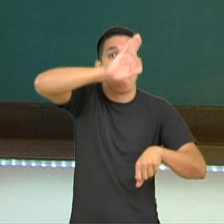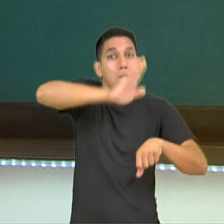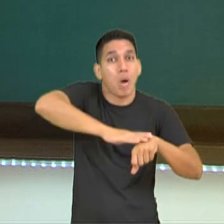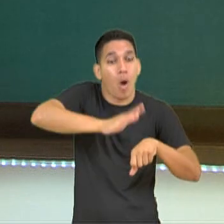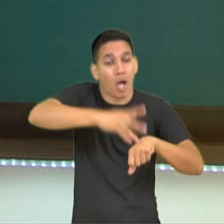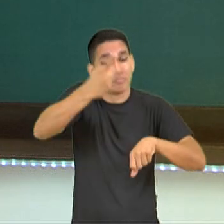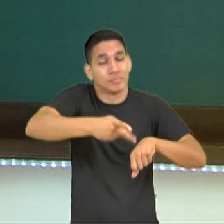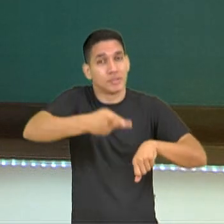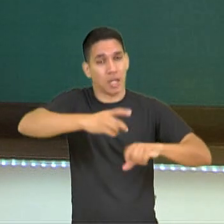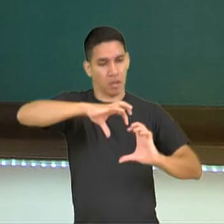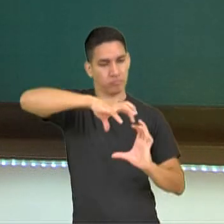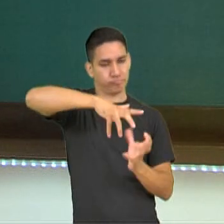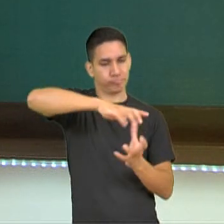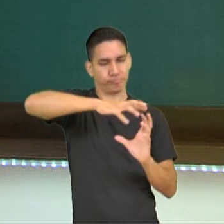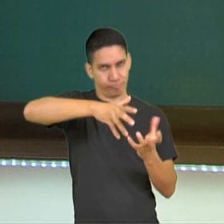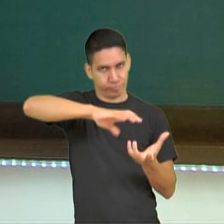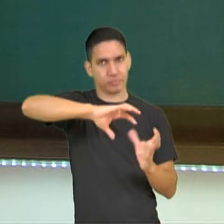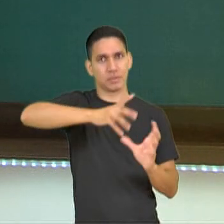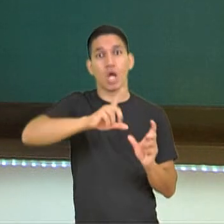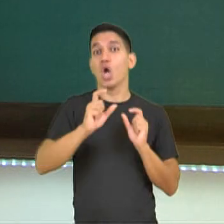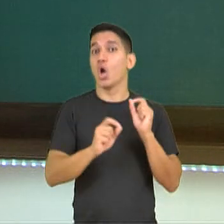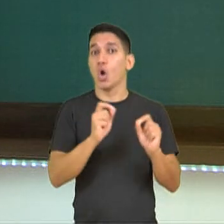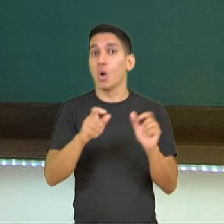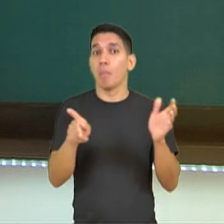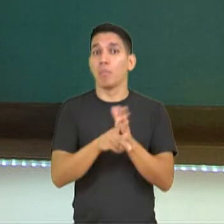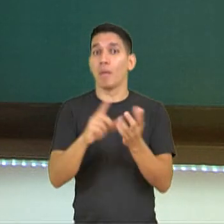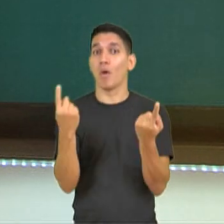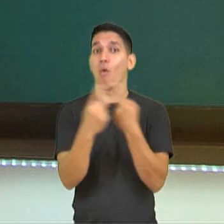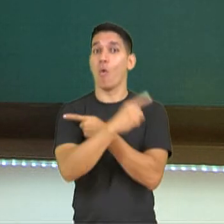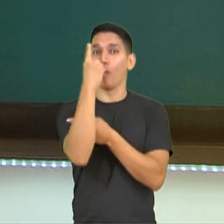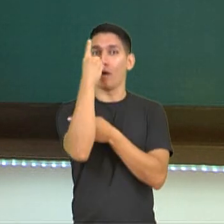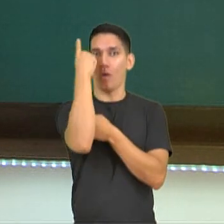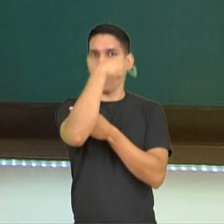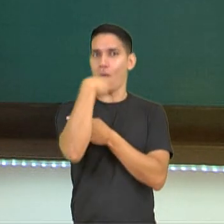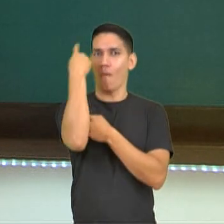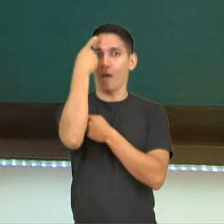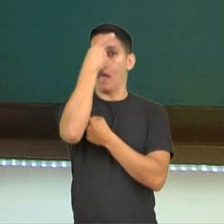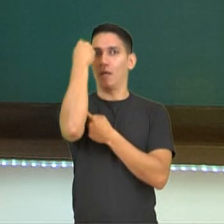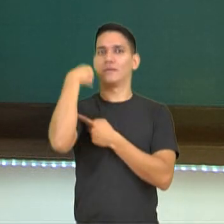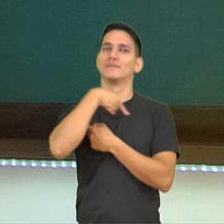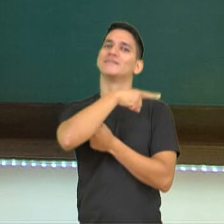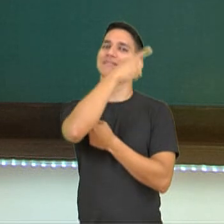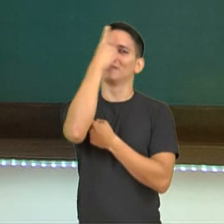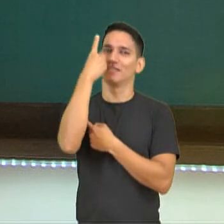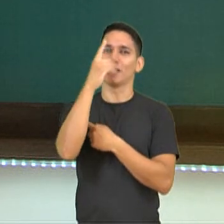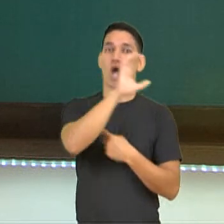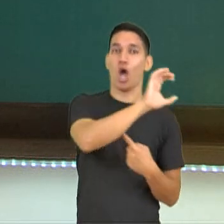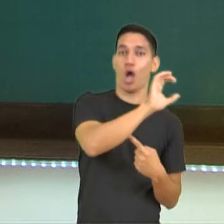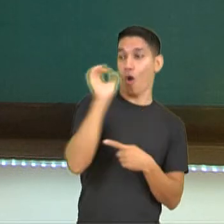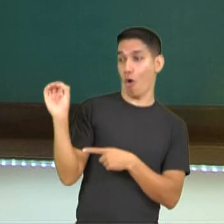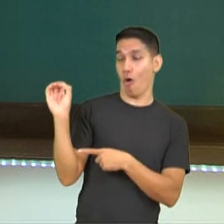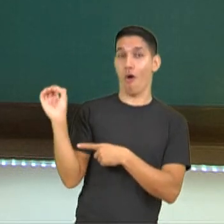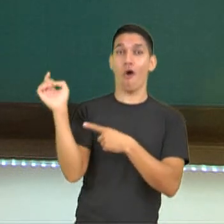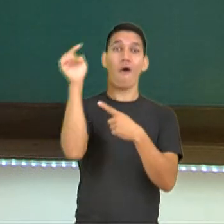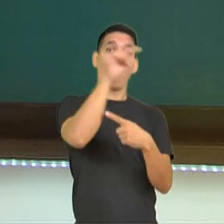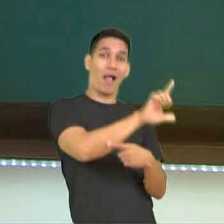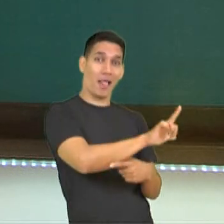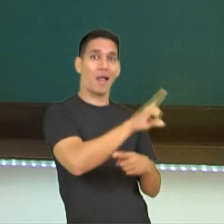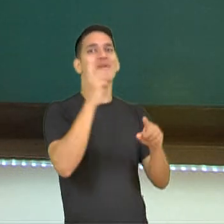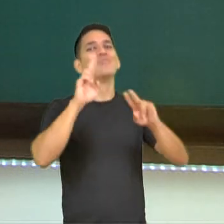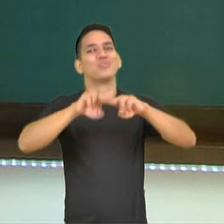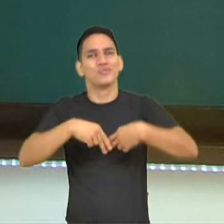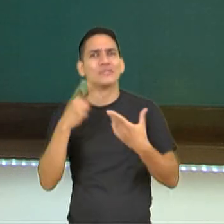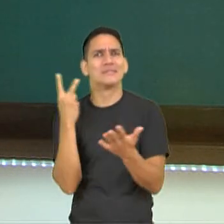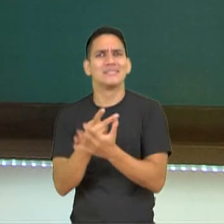próprio eixo. E ela gira no sentido anti-horário, de oeste para leste. Por isso que o Sol sempre nasce na